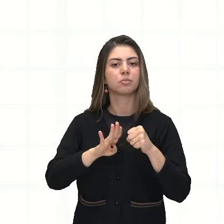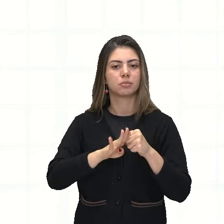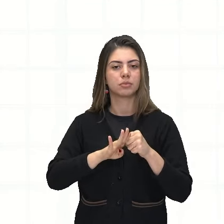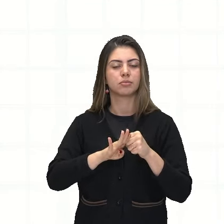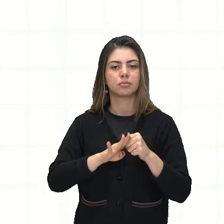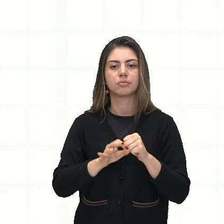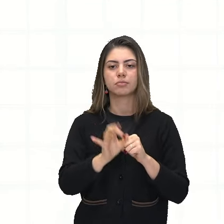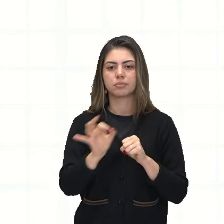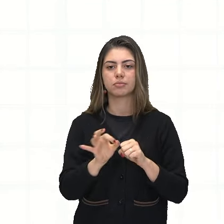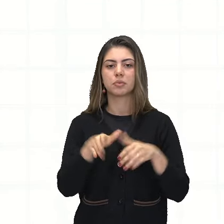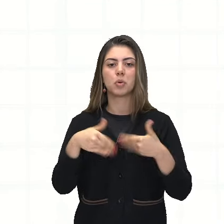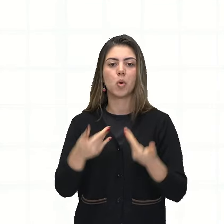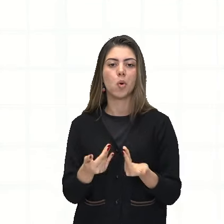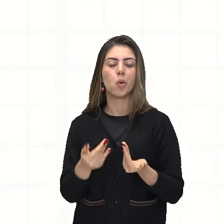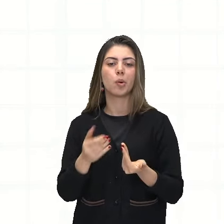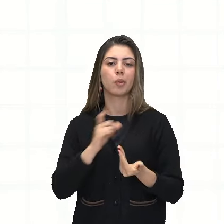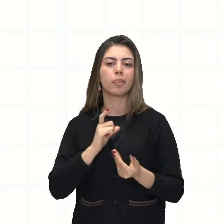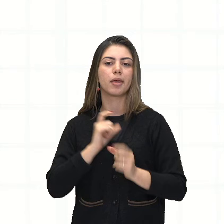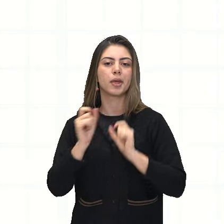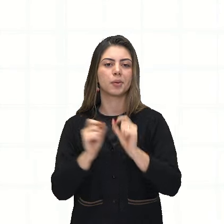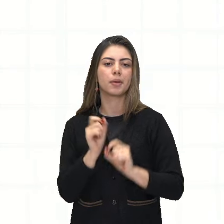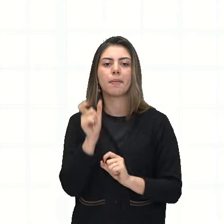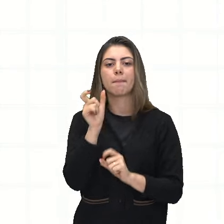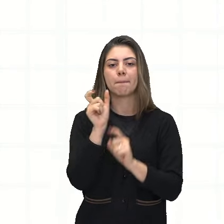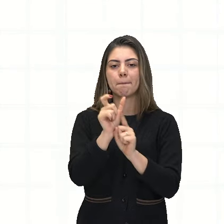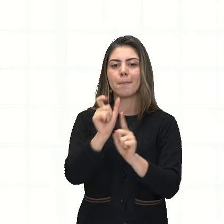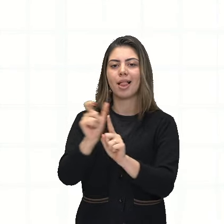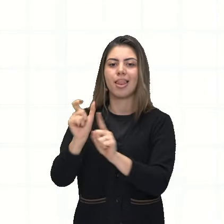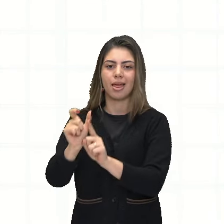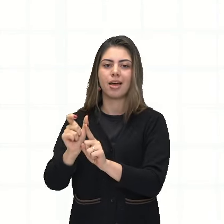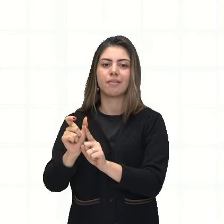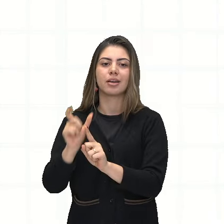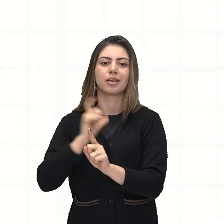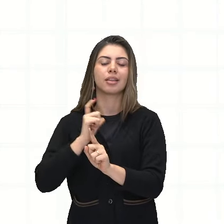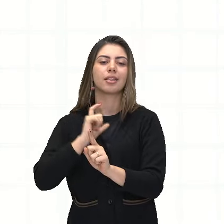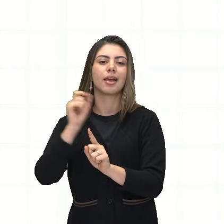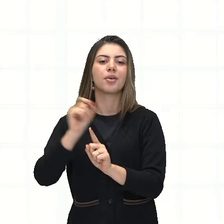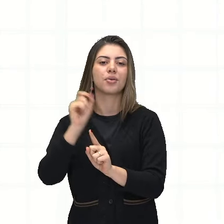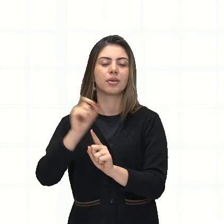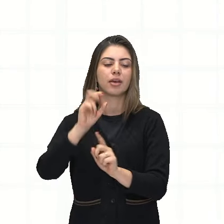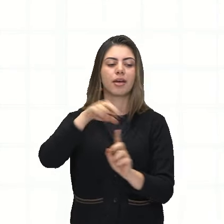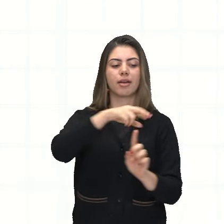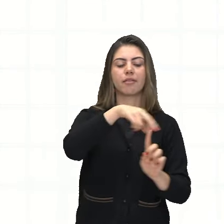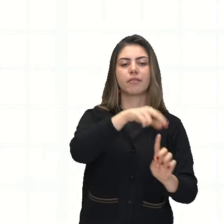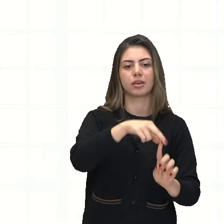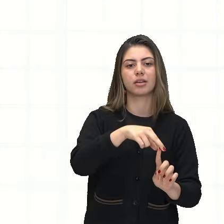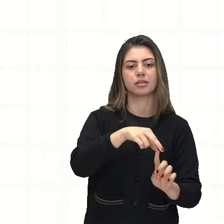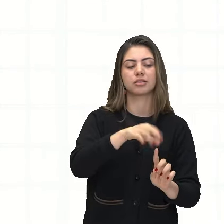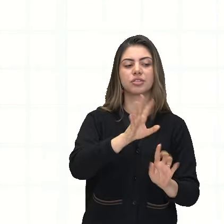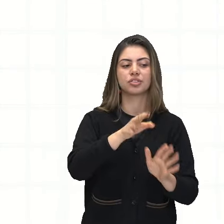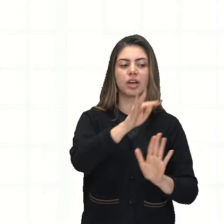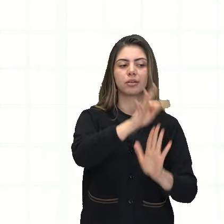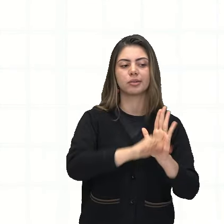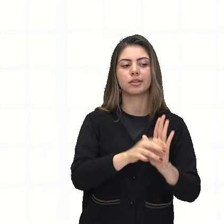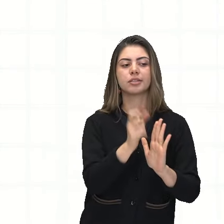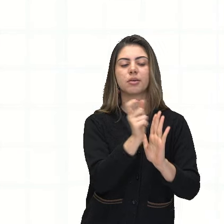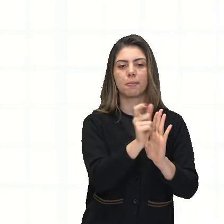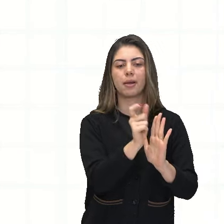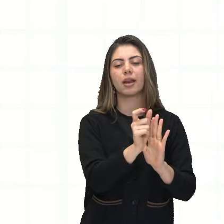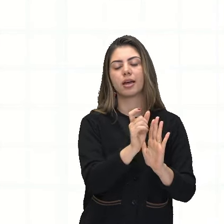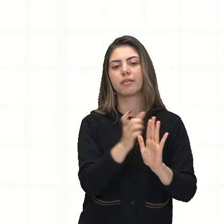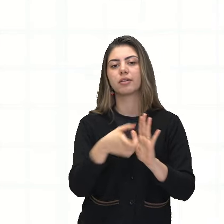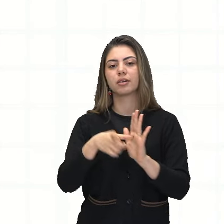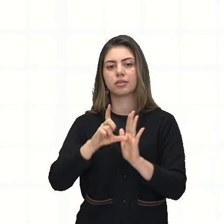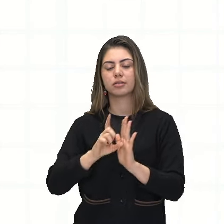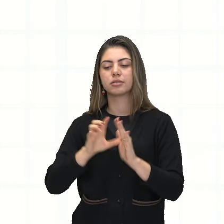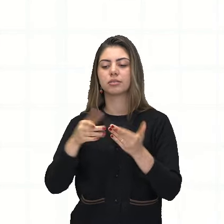substantivadas ou expressões que referenciam elementos mencionados